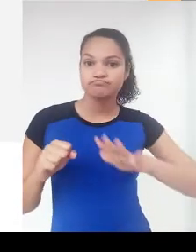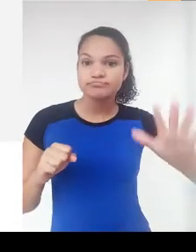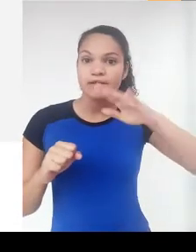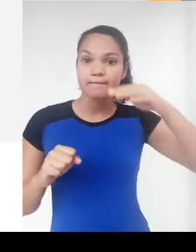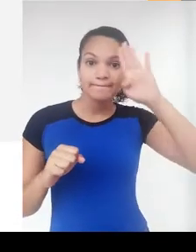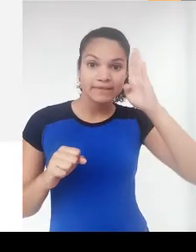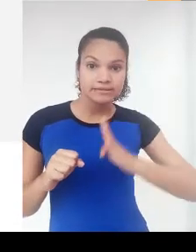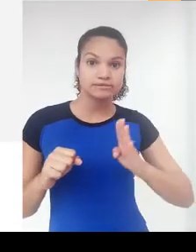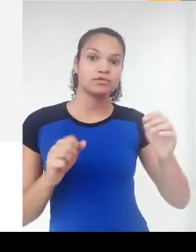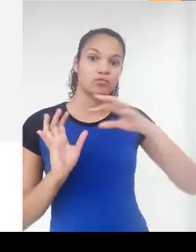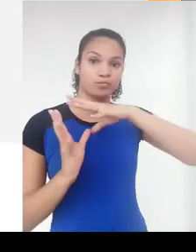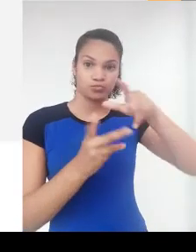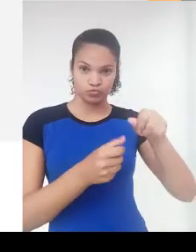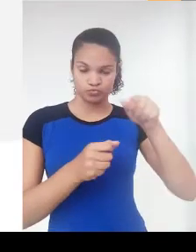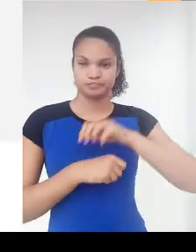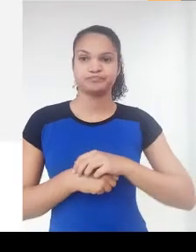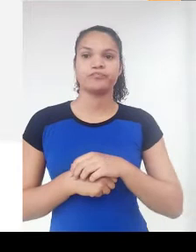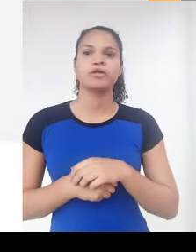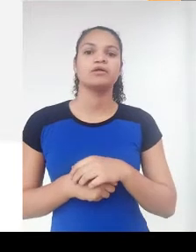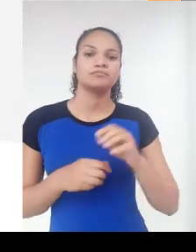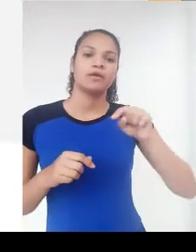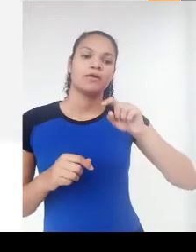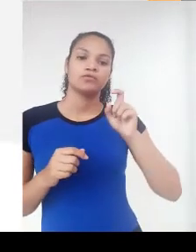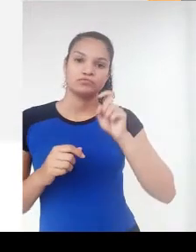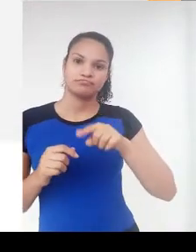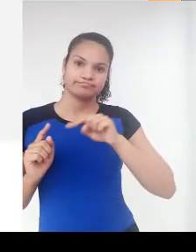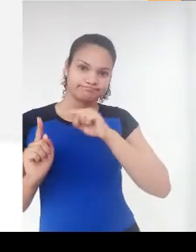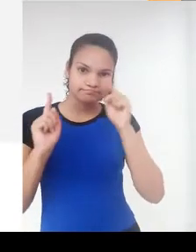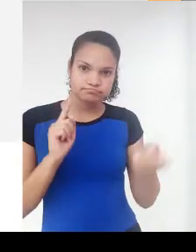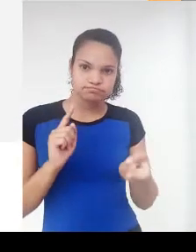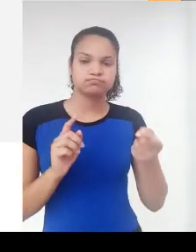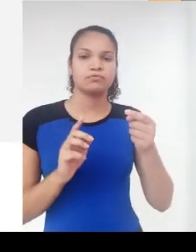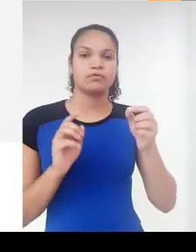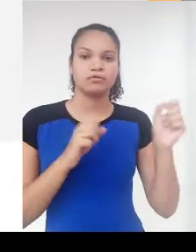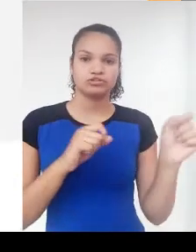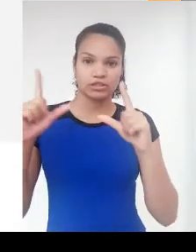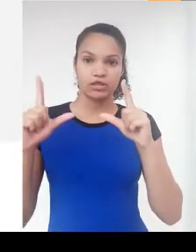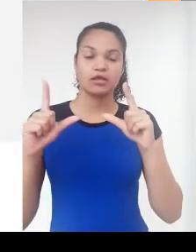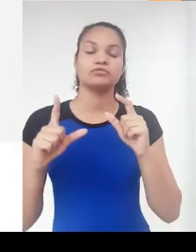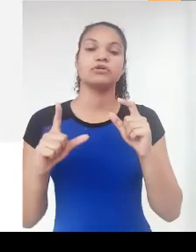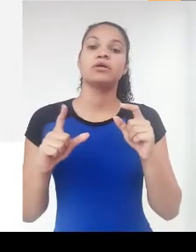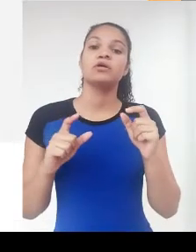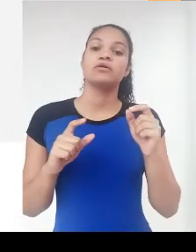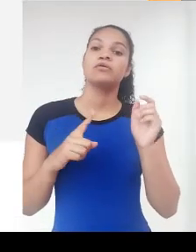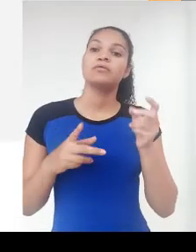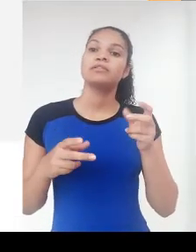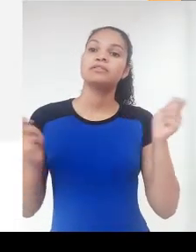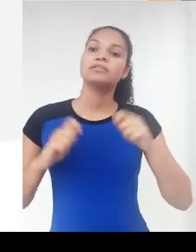Indo para o avanço dessa apresentação, próximo slide, a gente vai conseguir olhar o